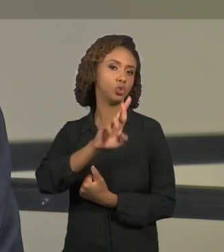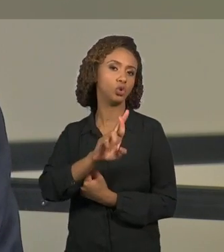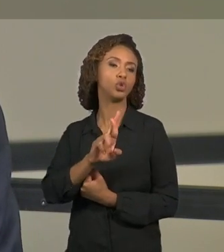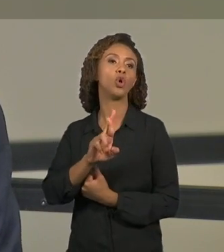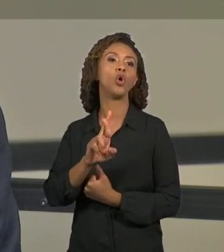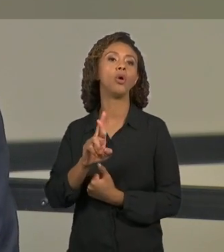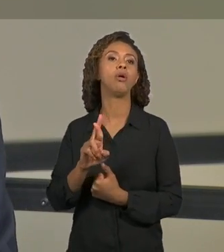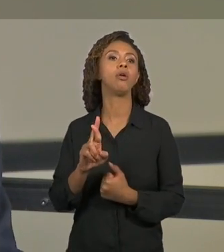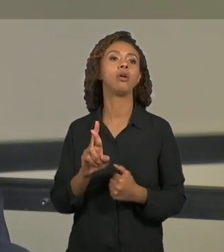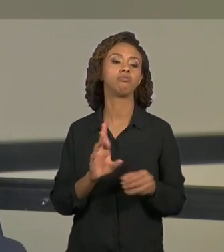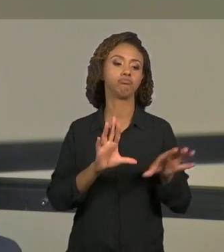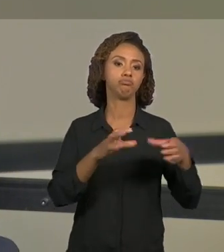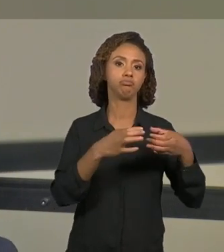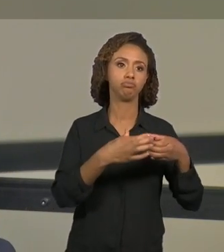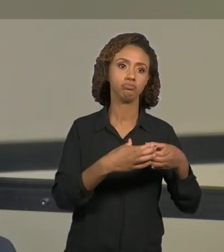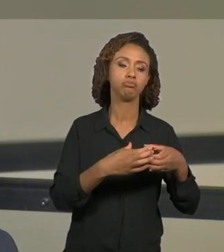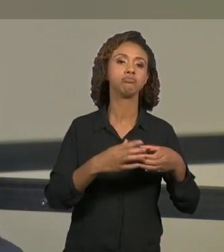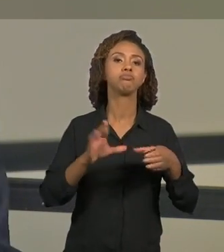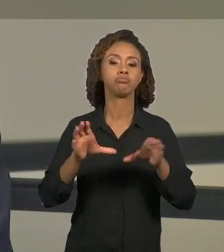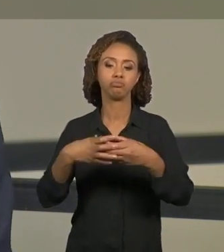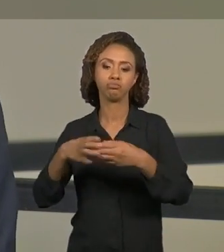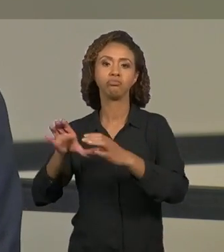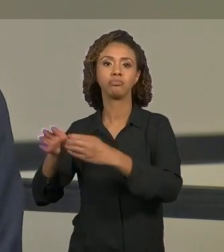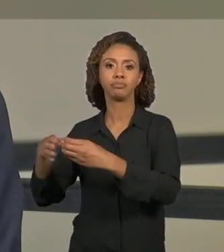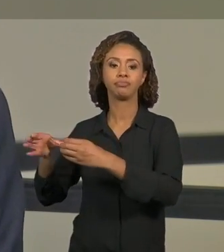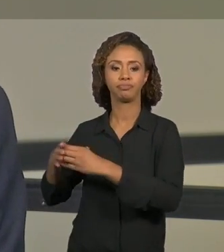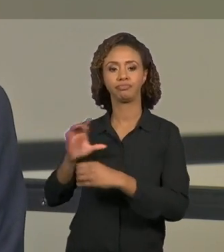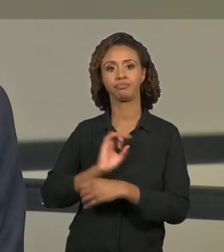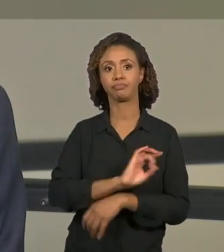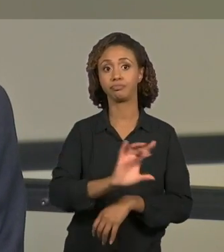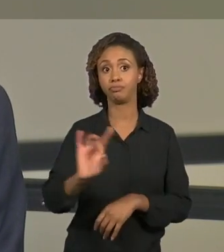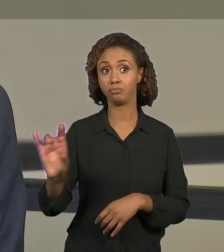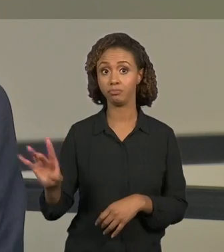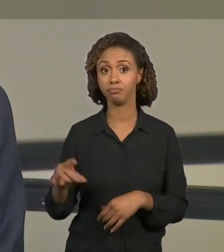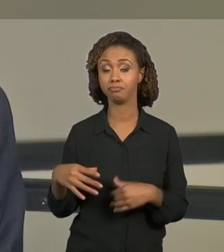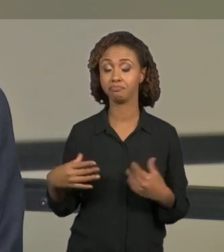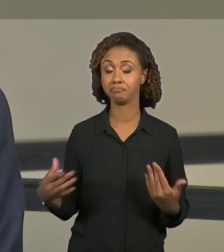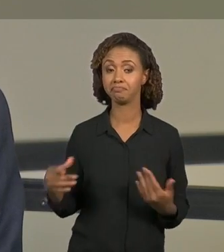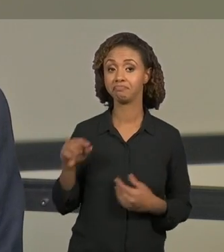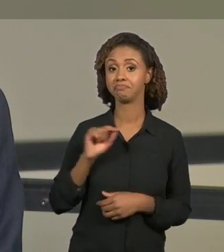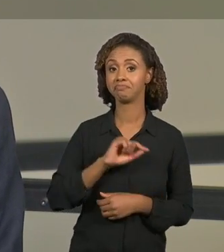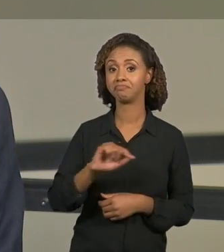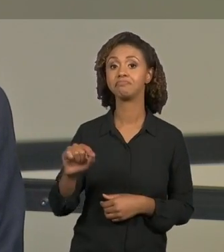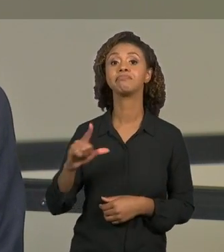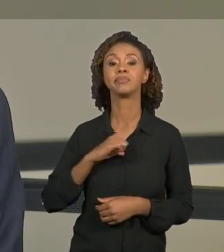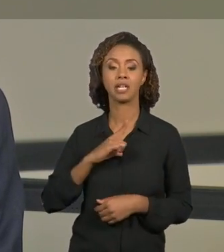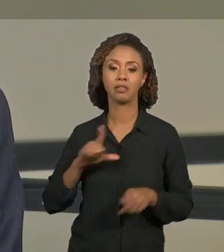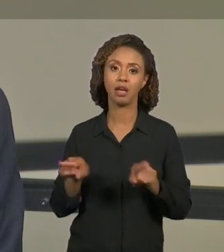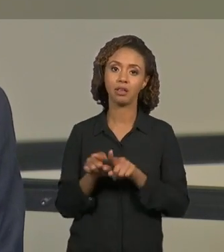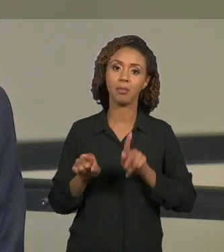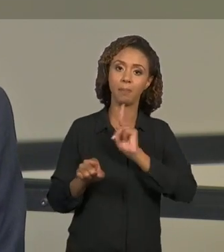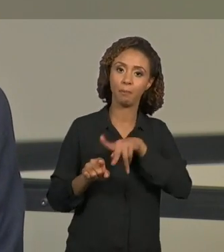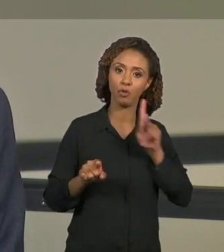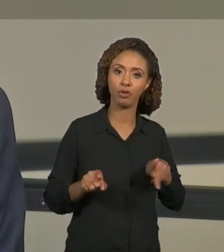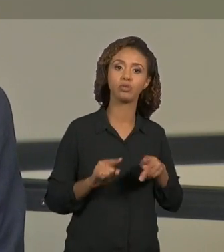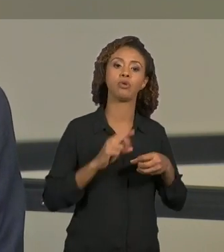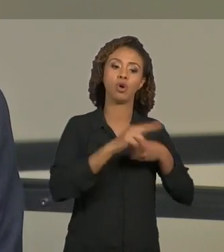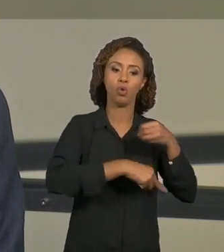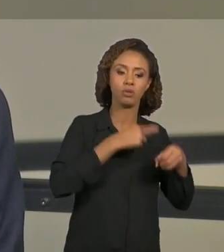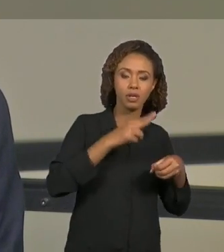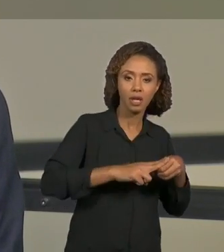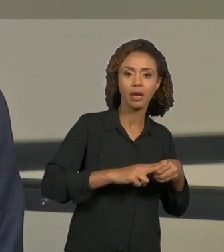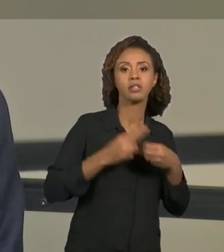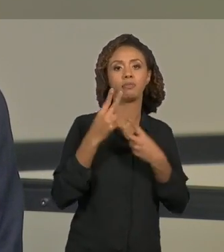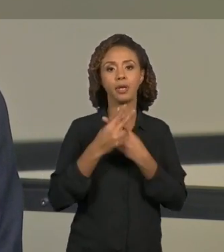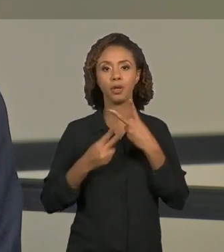50 alunos haverá um tutor né e lógicas quem será um apoio aí e do sensação na unesp e da universo